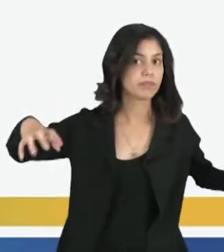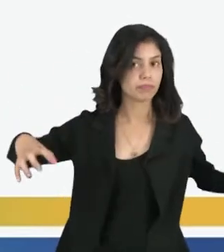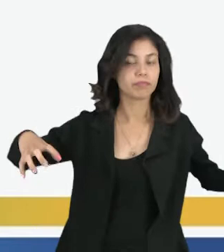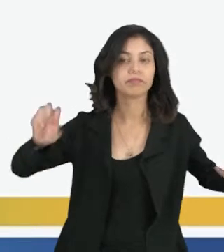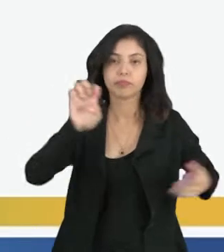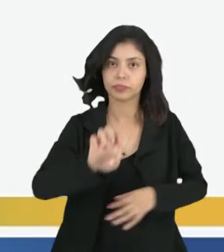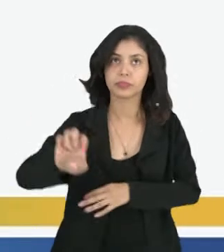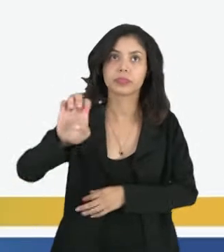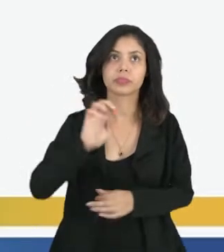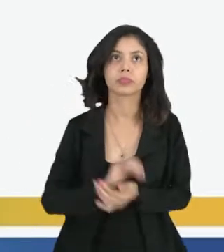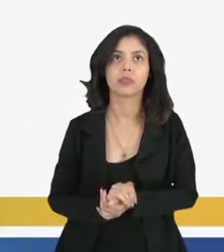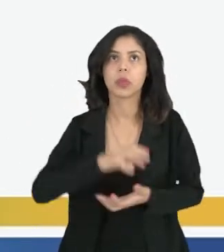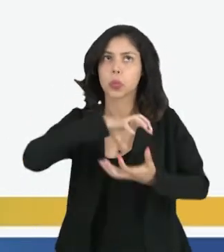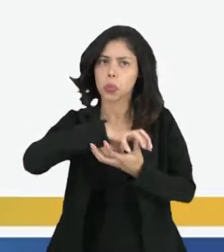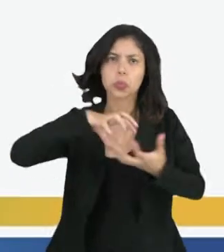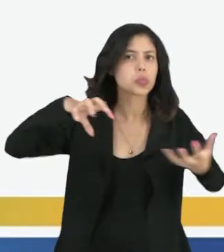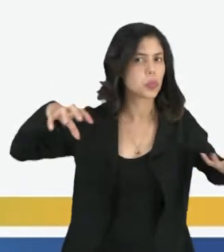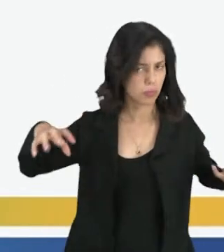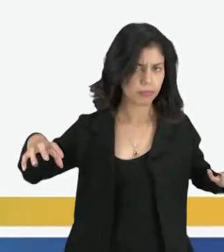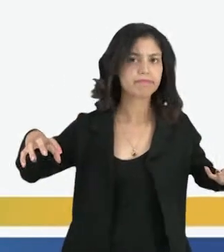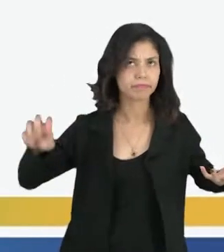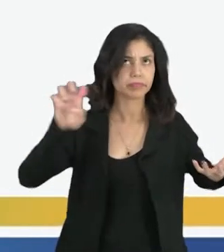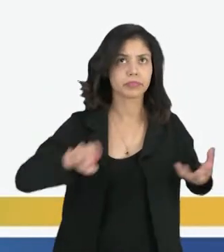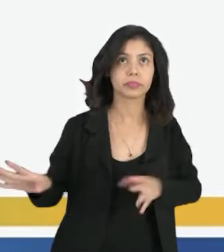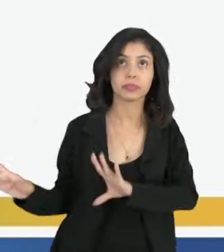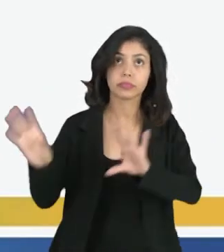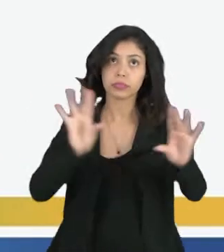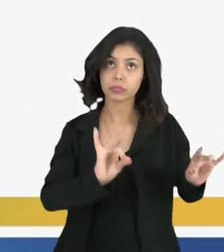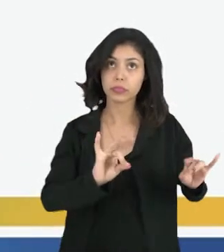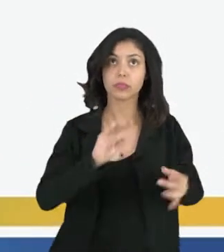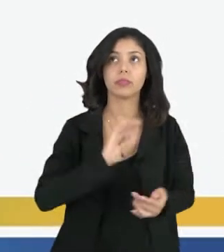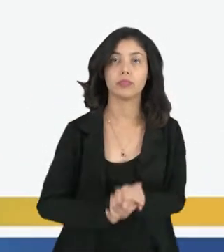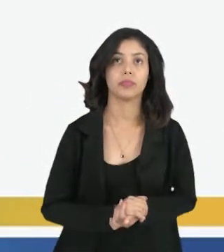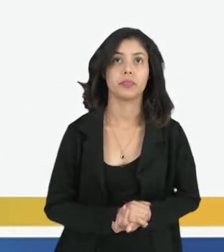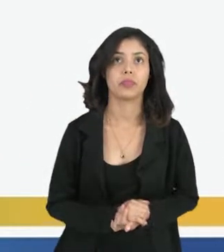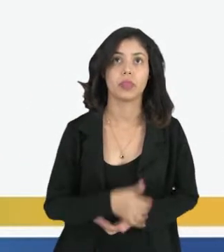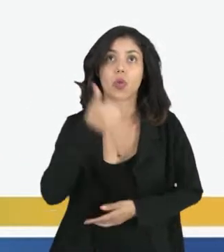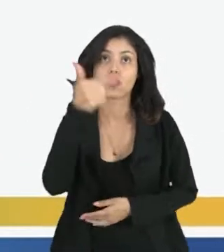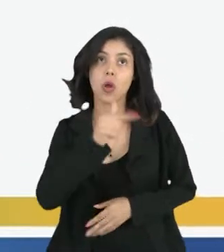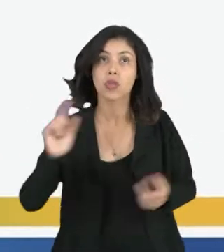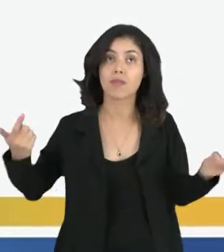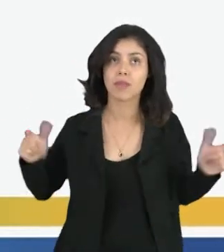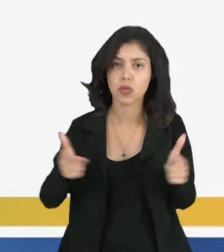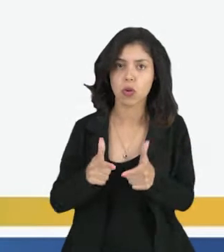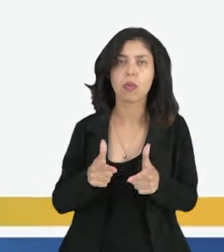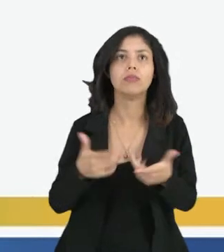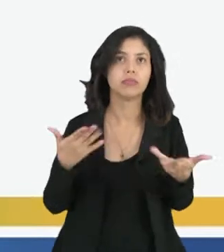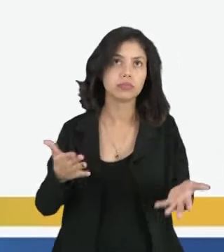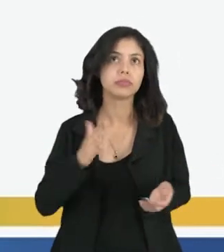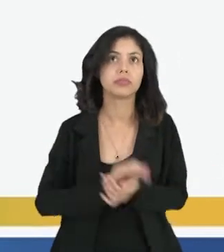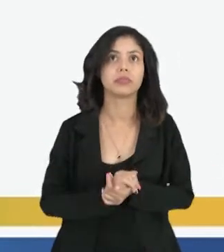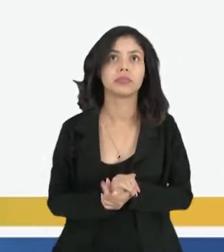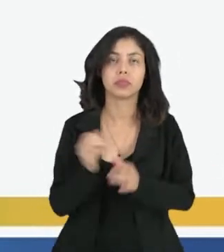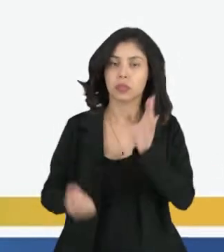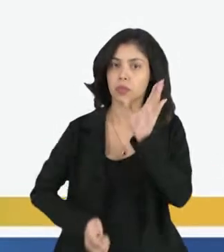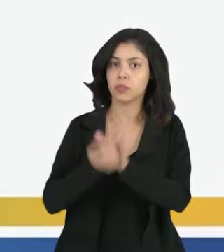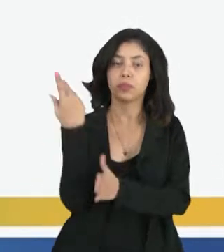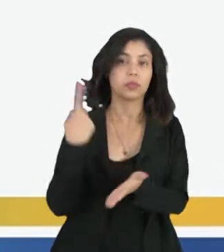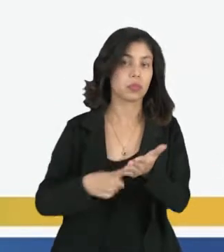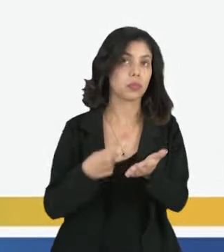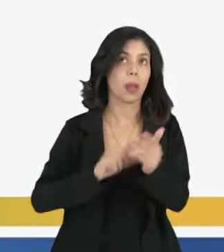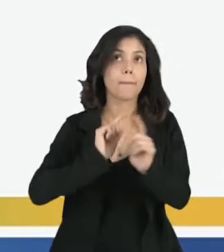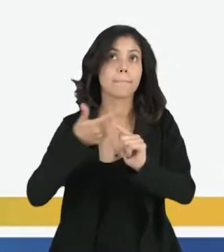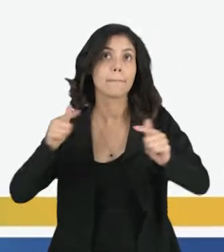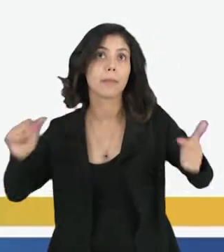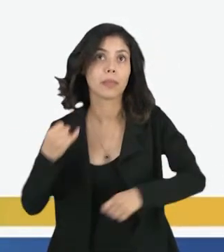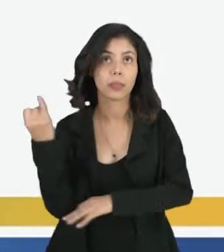olha só, o continente europeu, apesar de ser o segundo menor em tamanho, foi considerado o